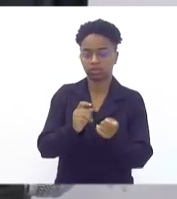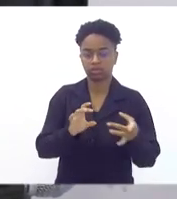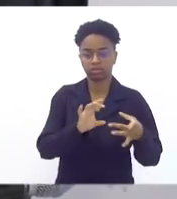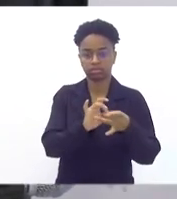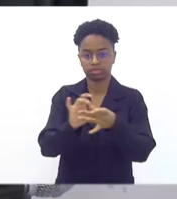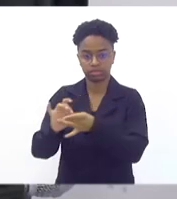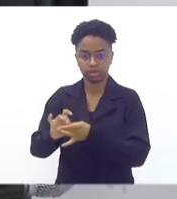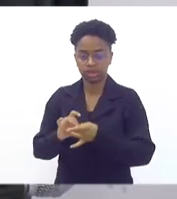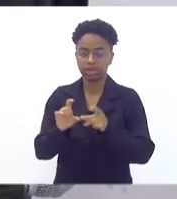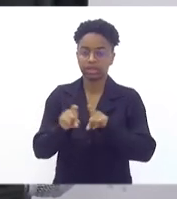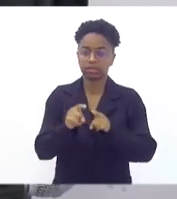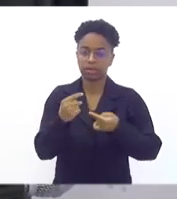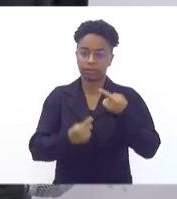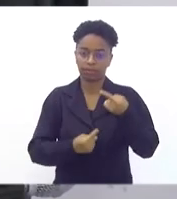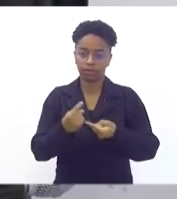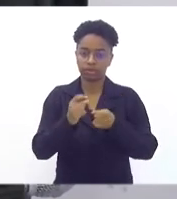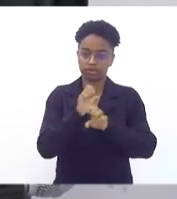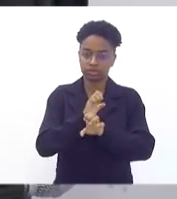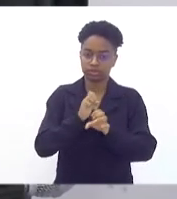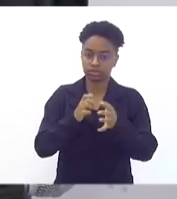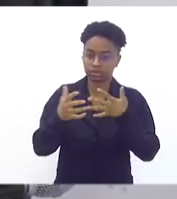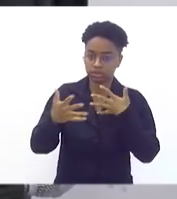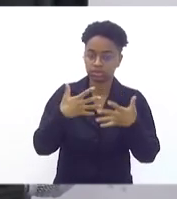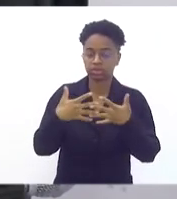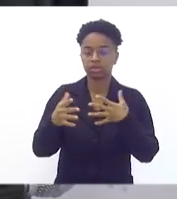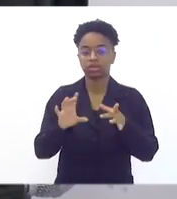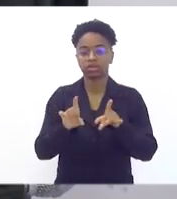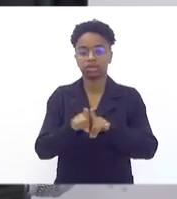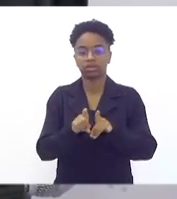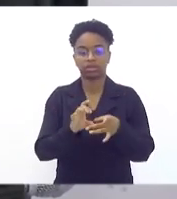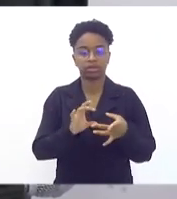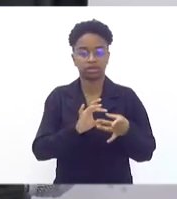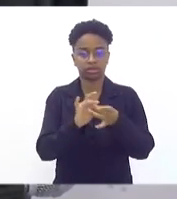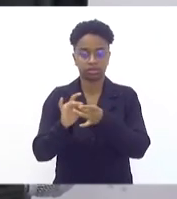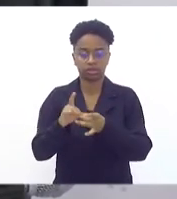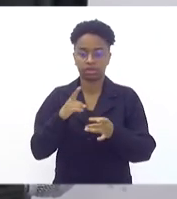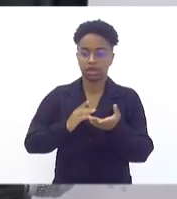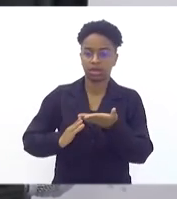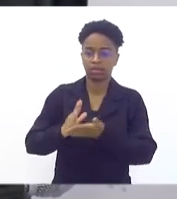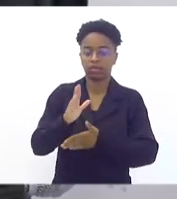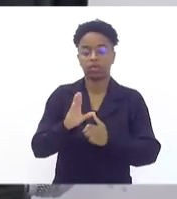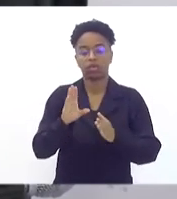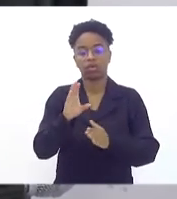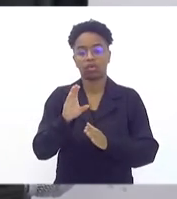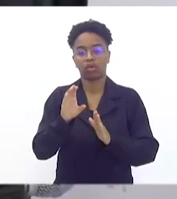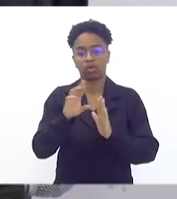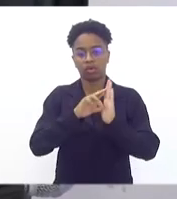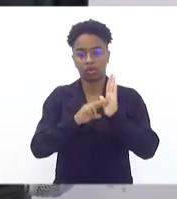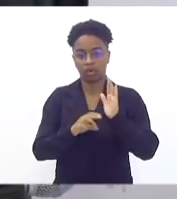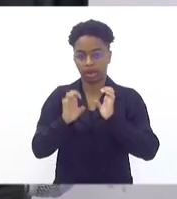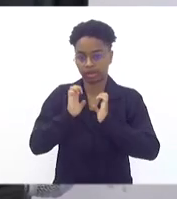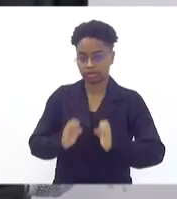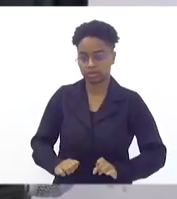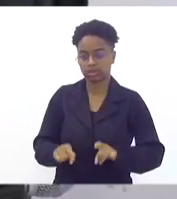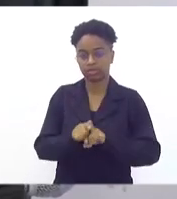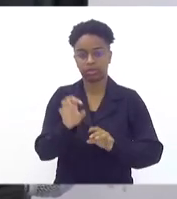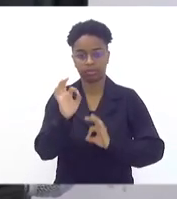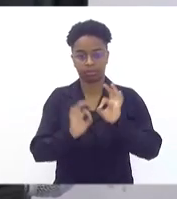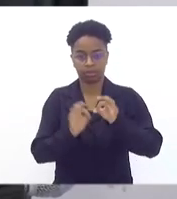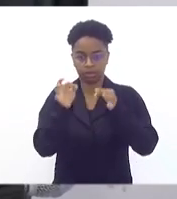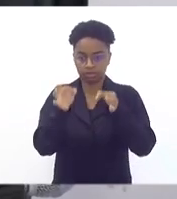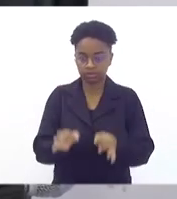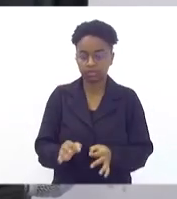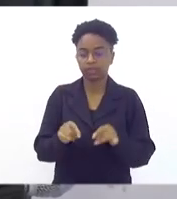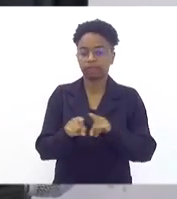além disso a política de transparência e integridade com aprovação do Código de Ética e plano de integridade conseguimos